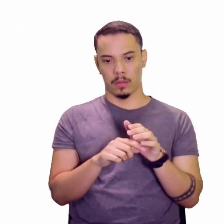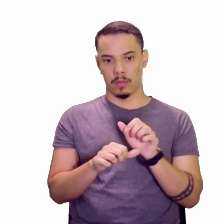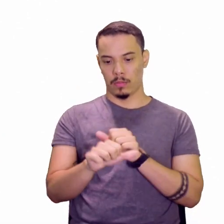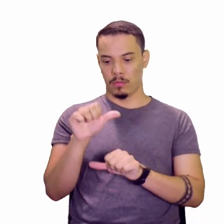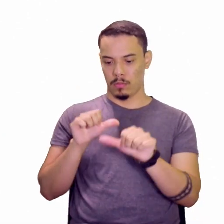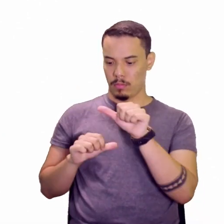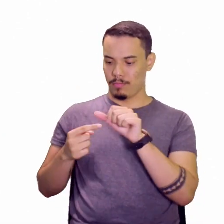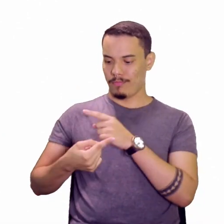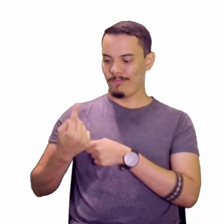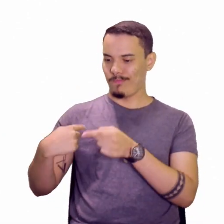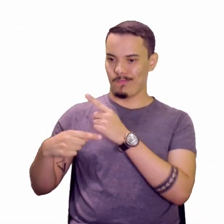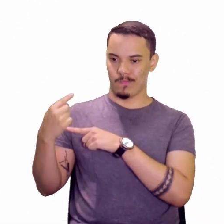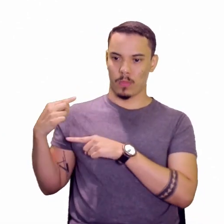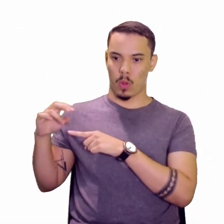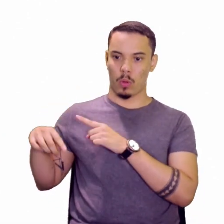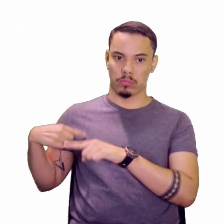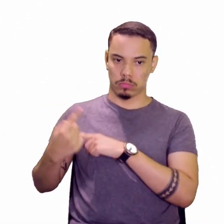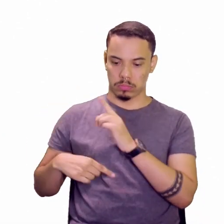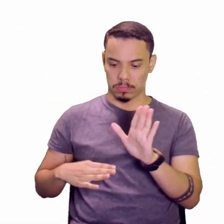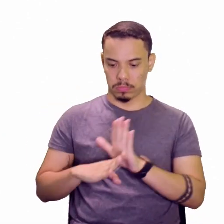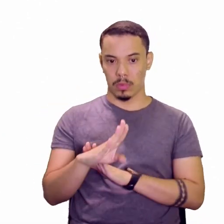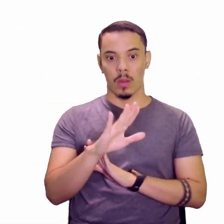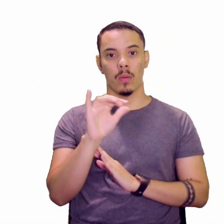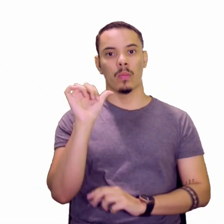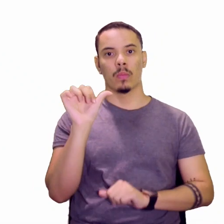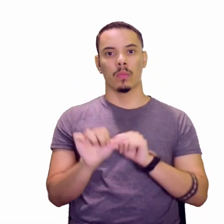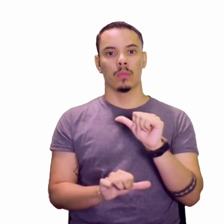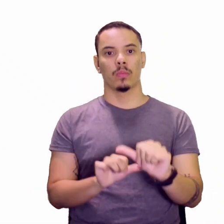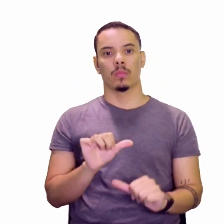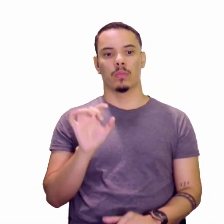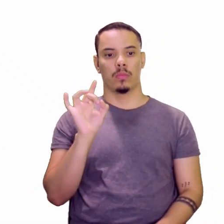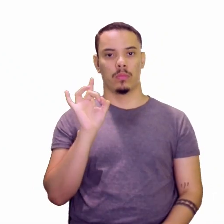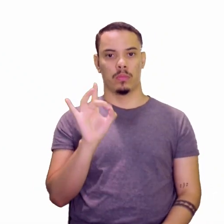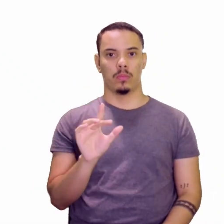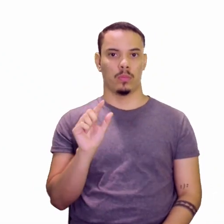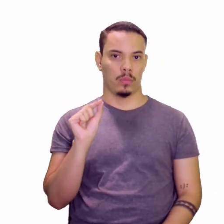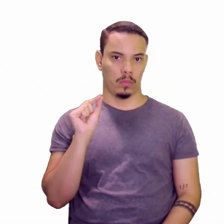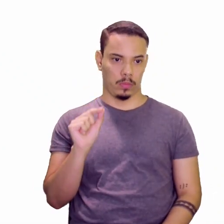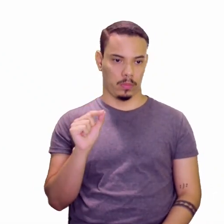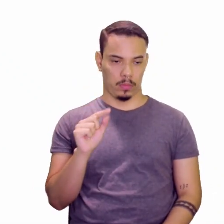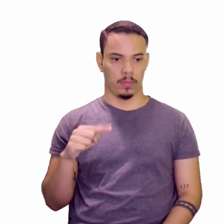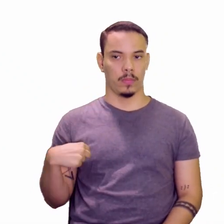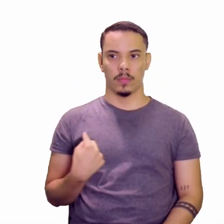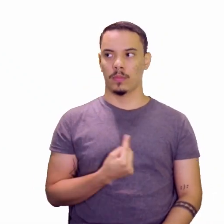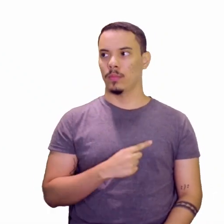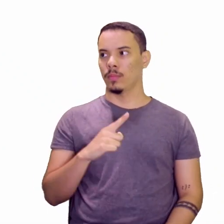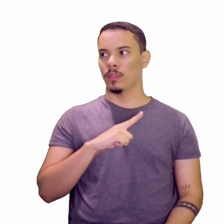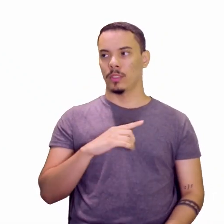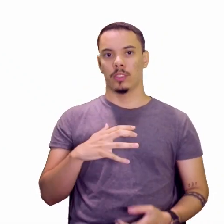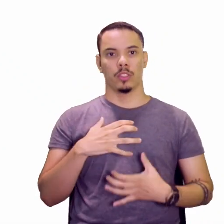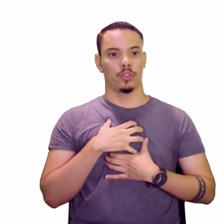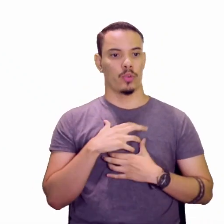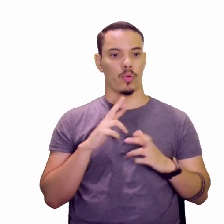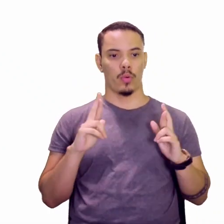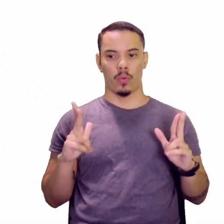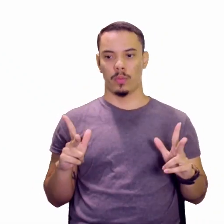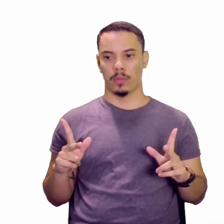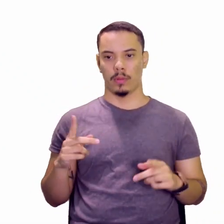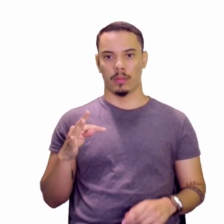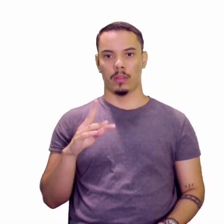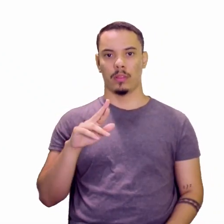retrógrado, nós colocaríamos aqui. Mudaria apenas que ela estaria em sentido oposto à